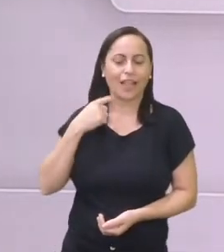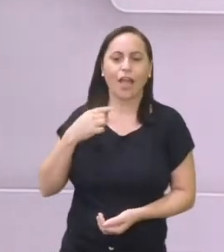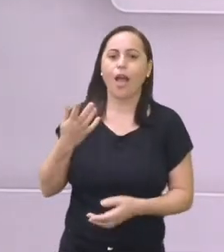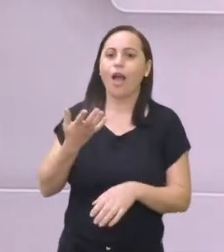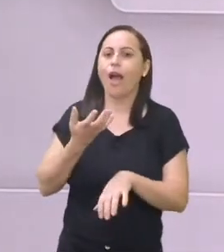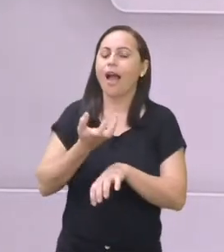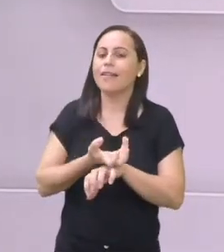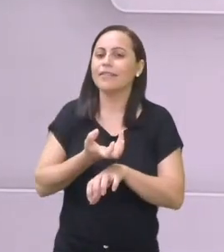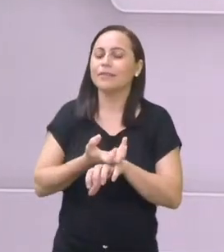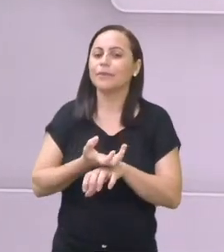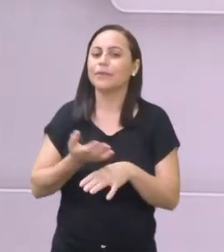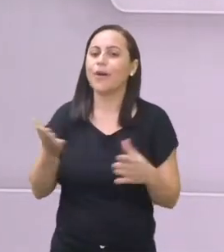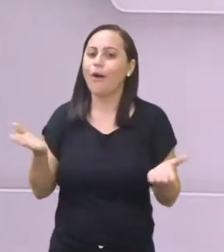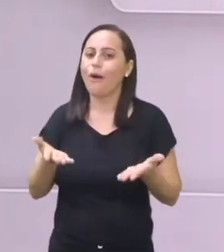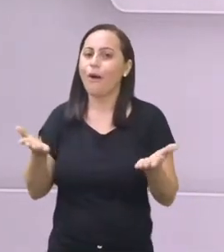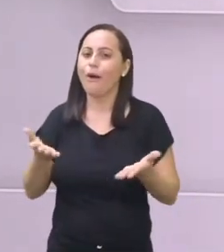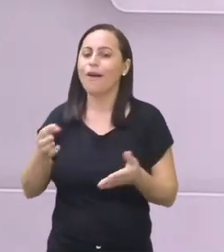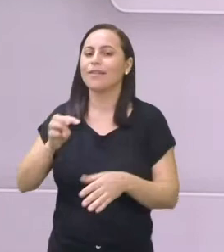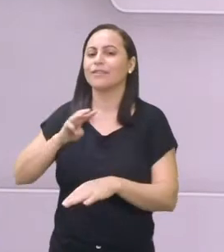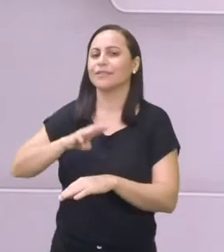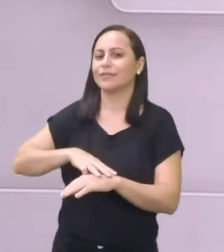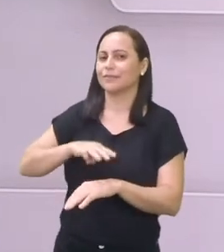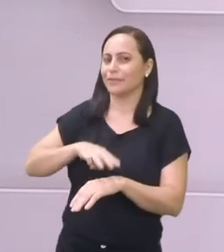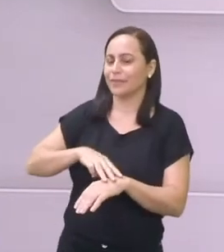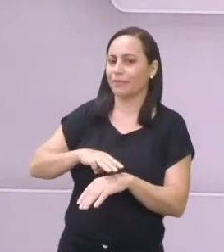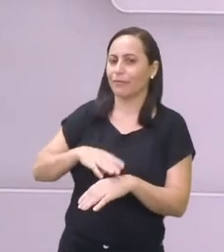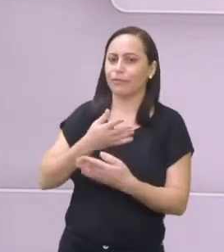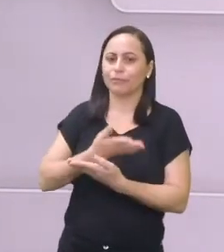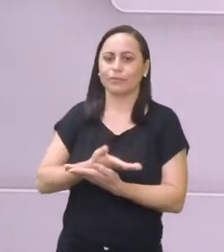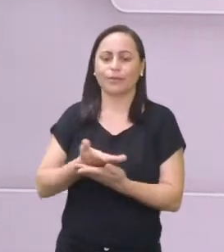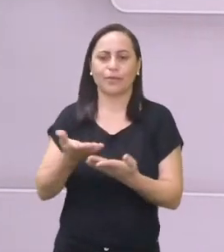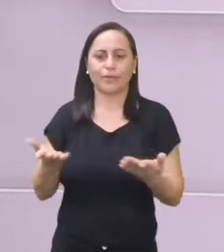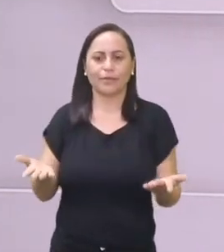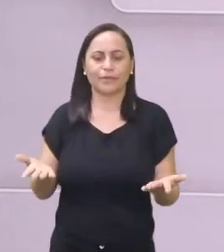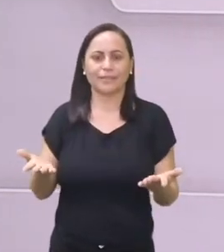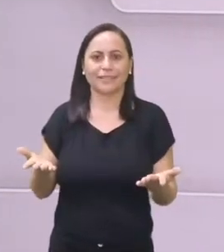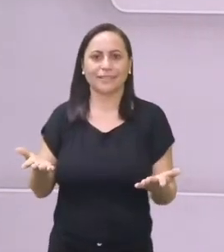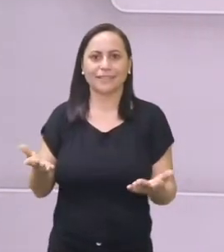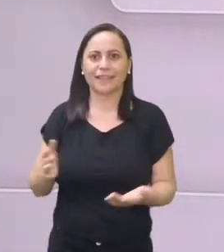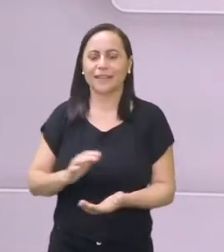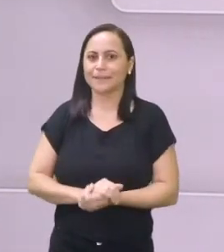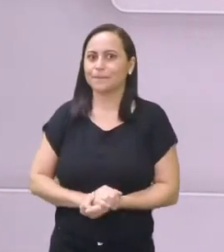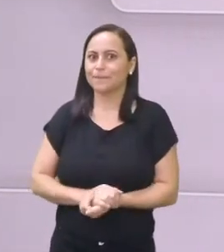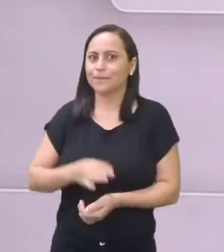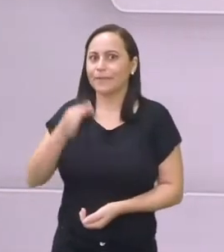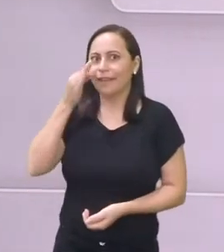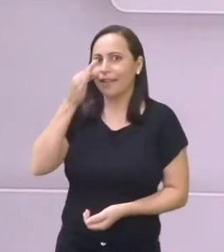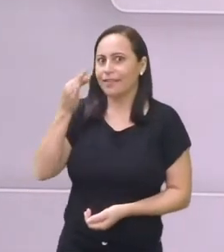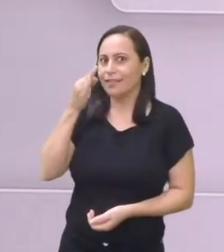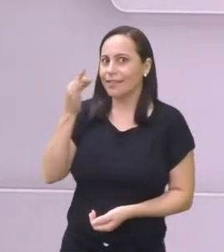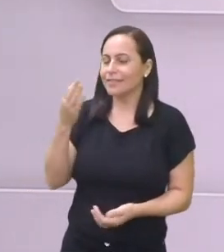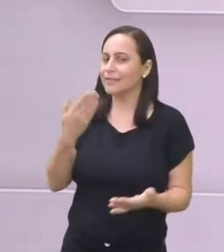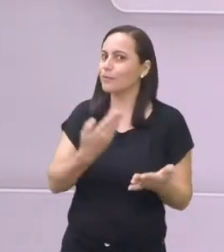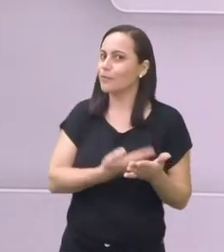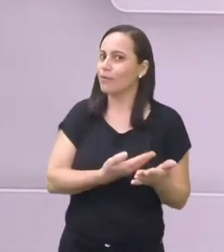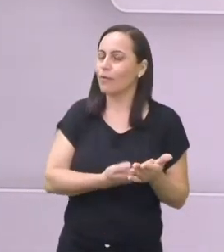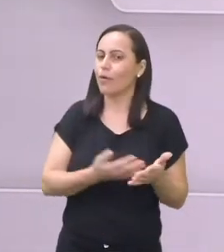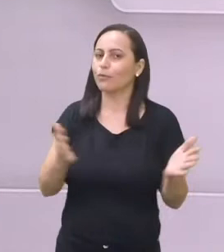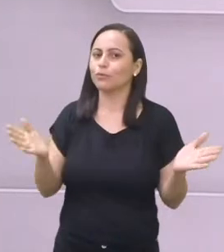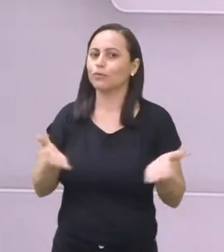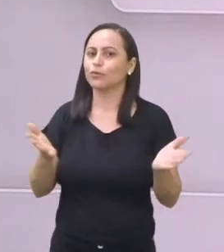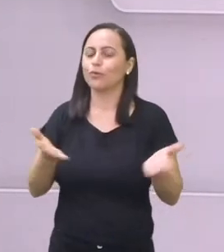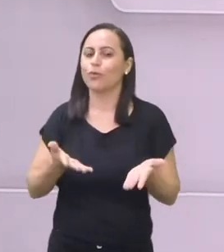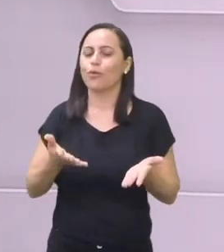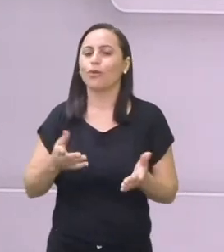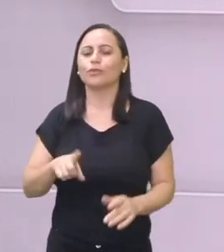matemática para vocês mesmos, estudantes do terceiro ano. Então, ligadinhos na nossa aula de hoje, porque nós vamos